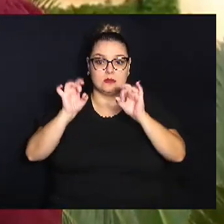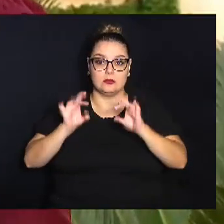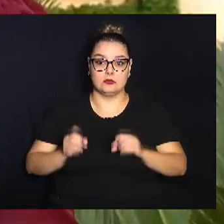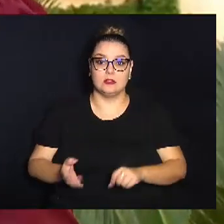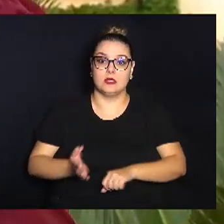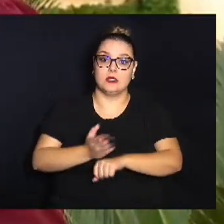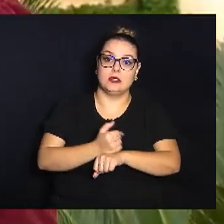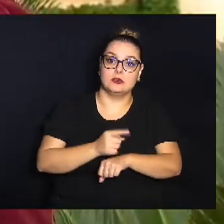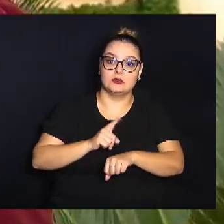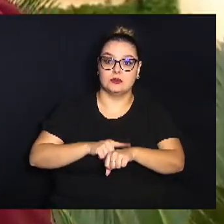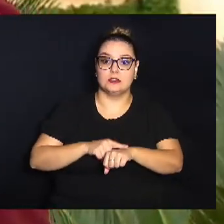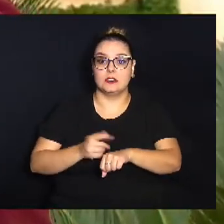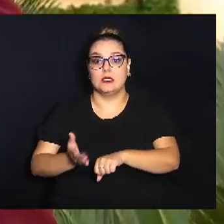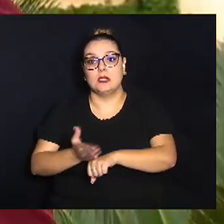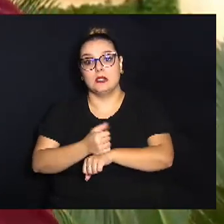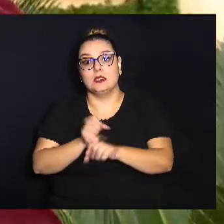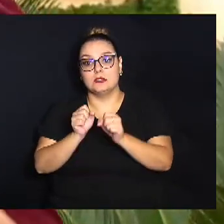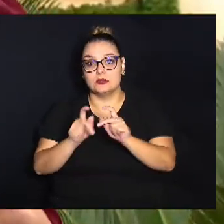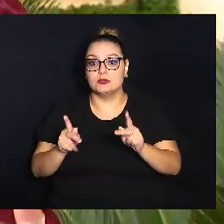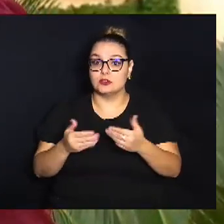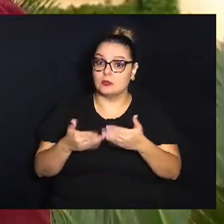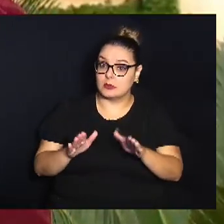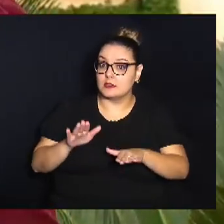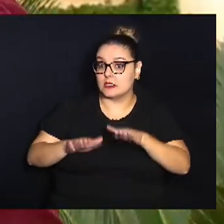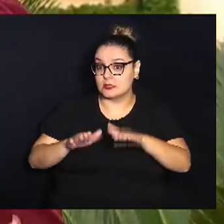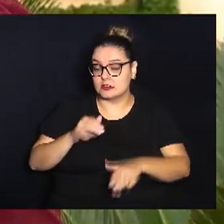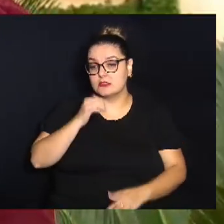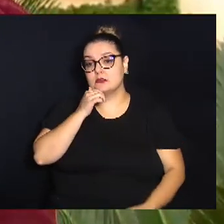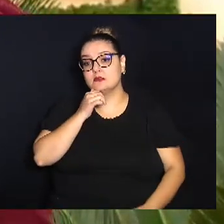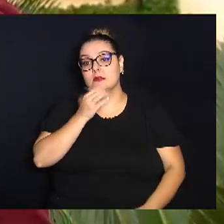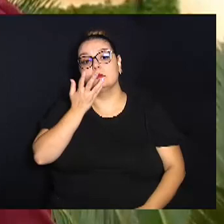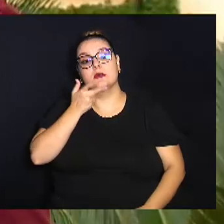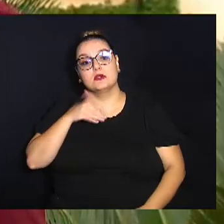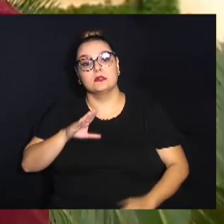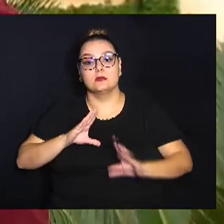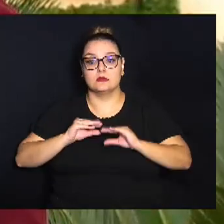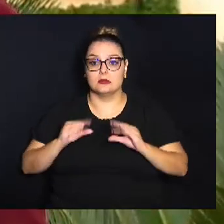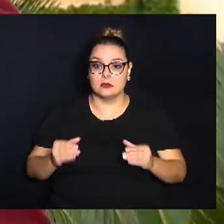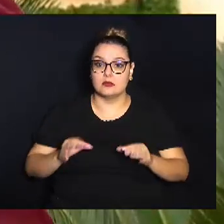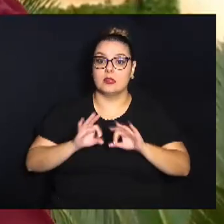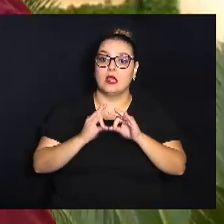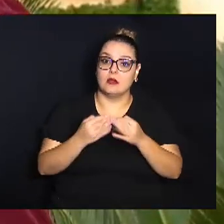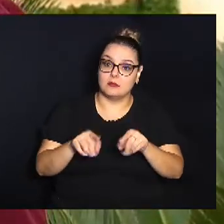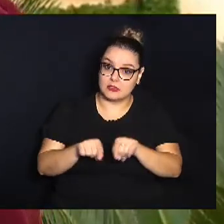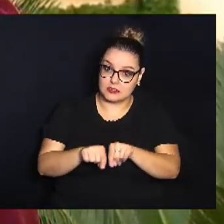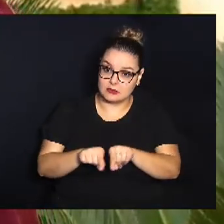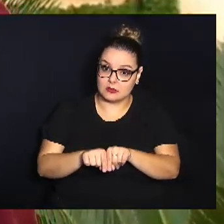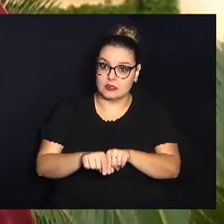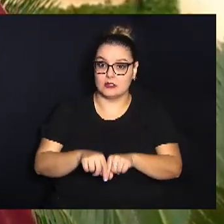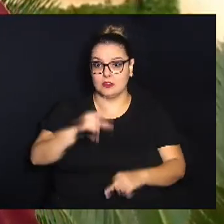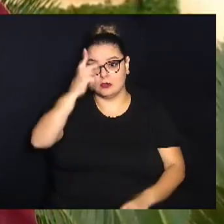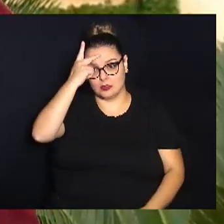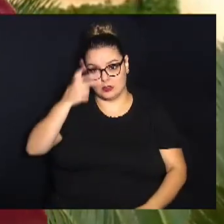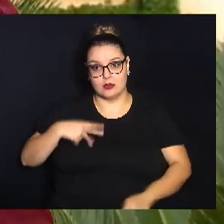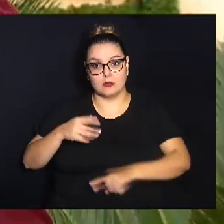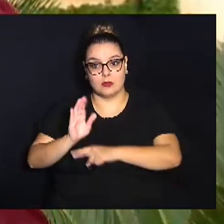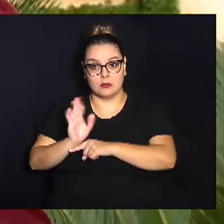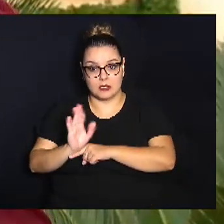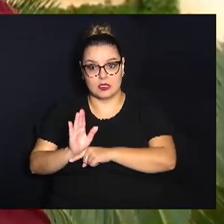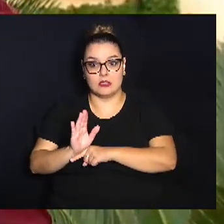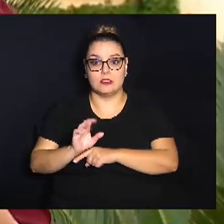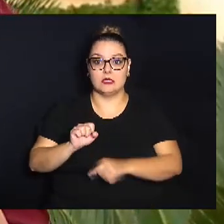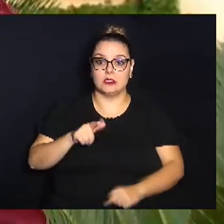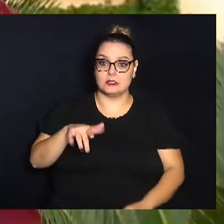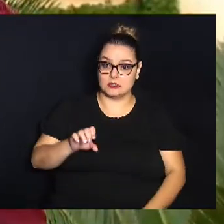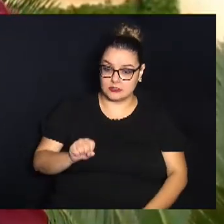horário, às vezes até mesmo antes do shopping abrir. Para que a criança se sinta mais confortável, a família também. O próprio cinema também tem sessões em